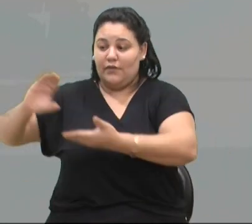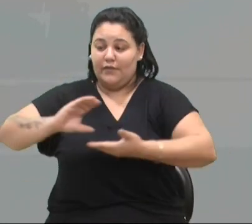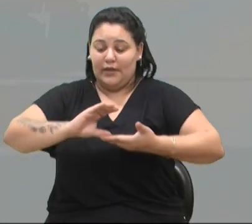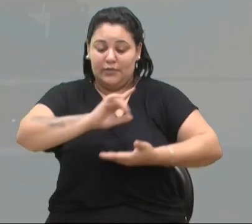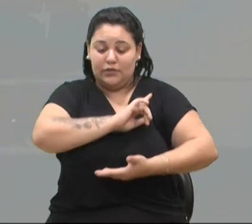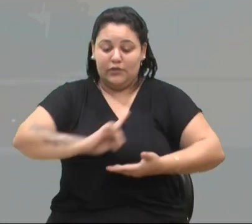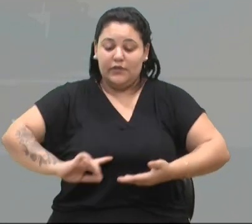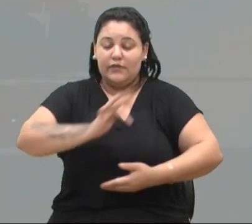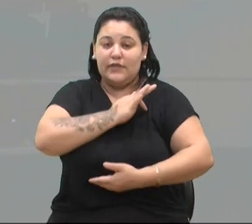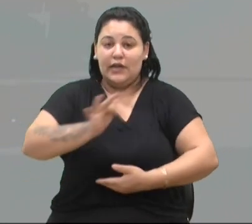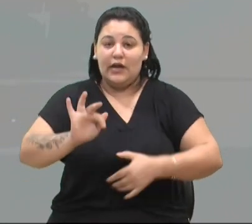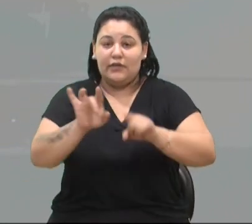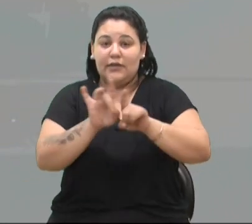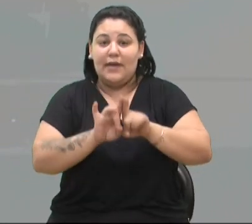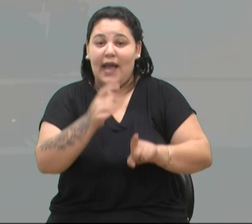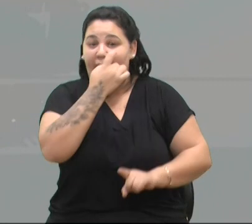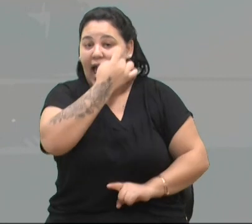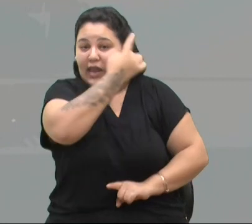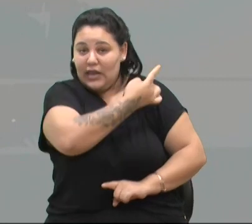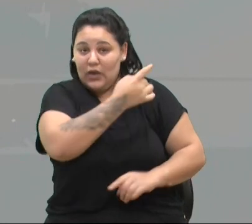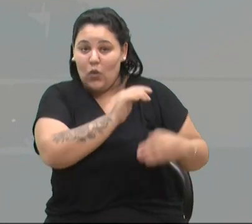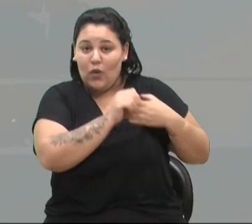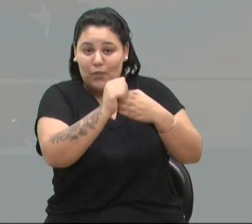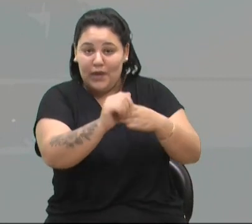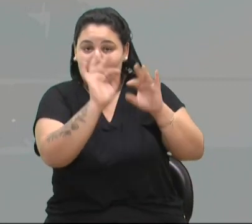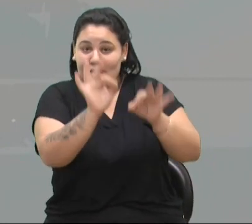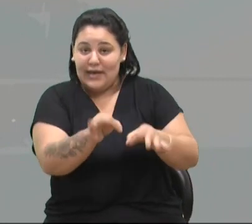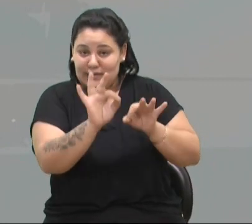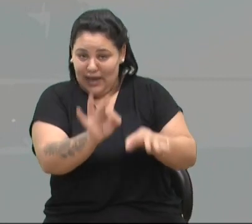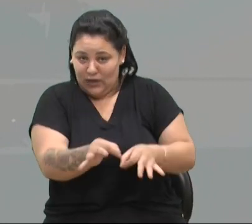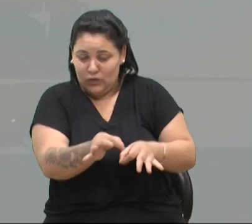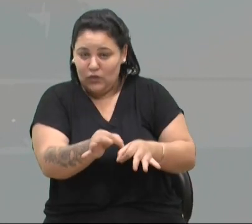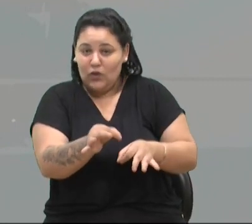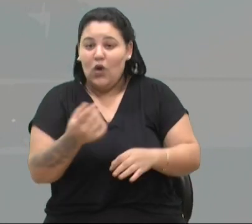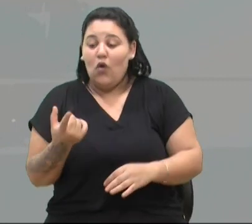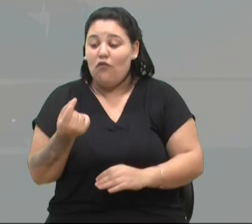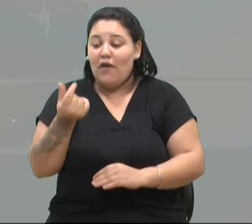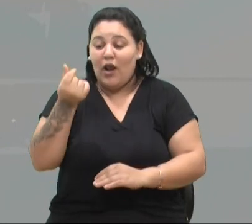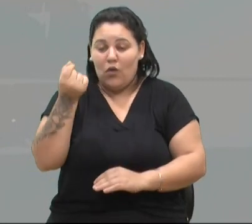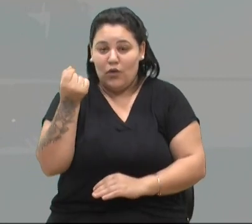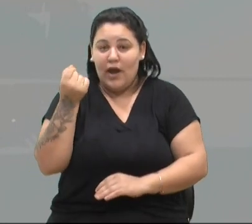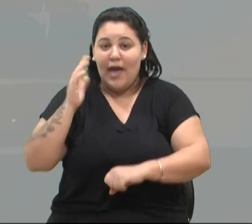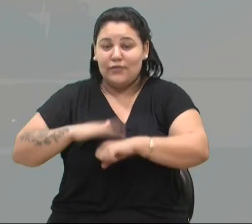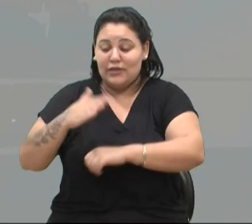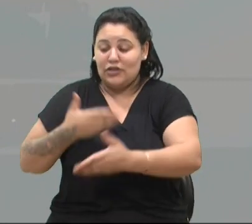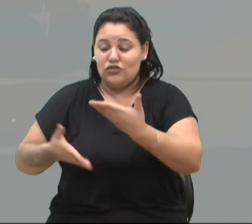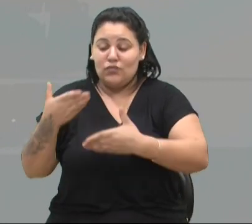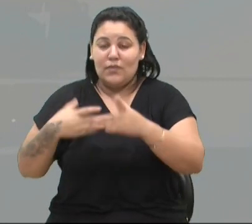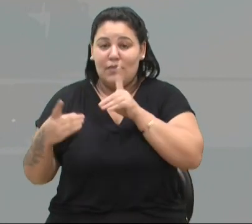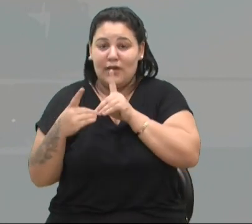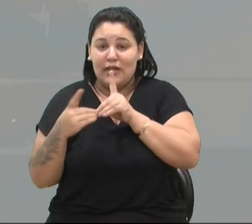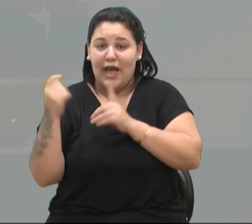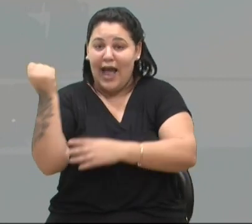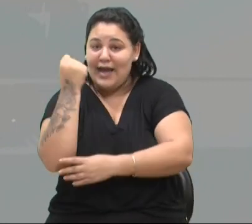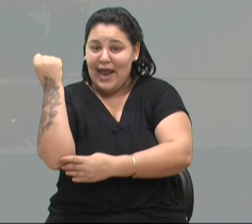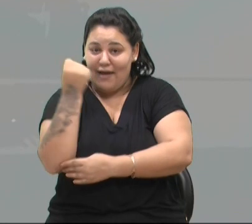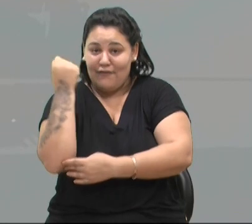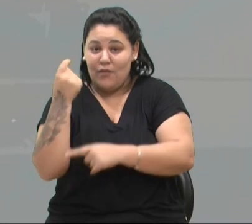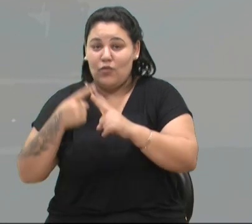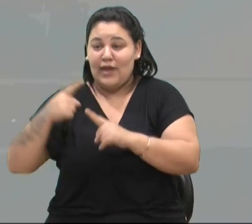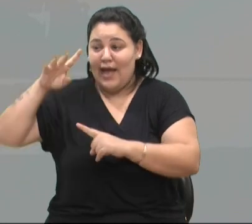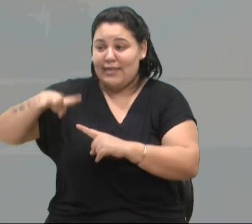aqui sim, a lógica está certa, o grande valor em média e alta complexidade, isso aqui é basicamente tabela SUS